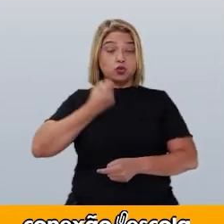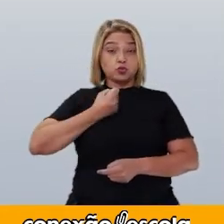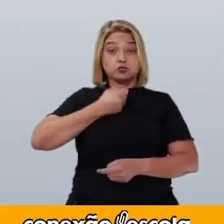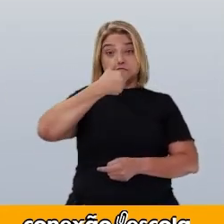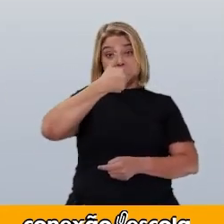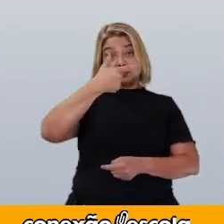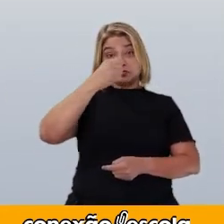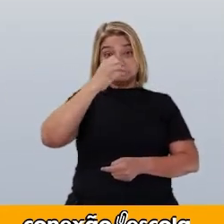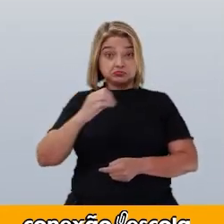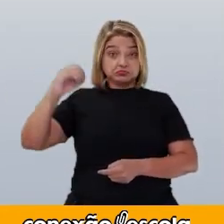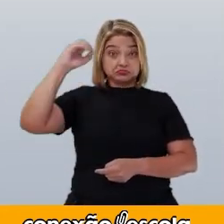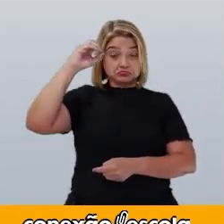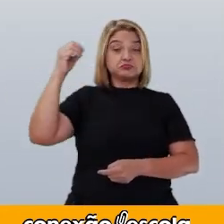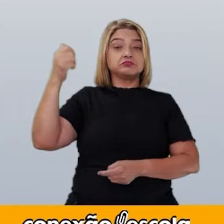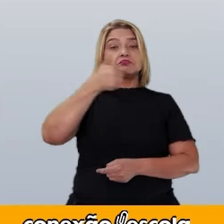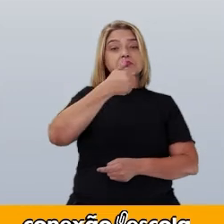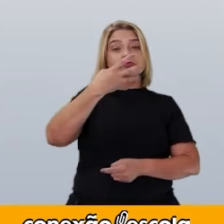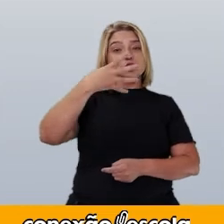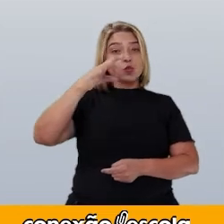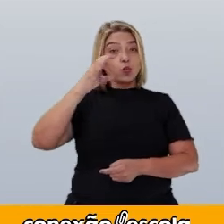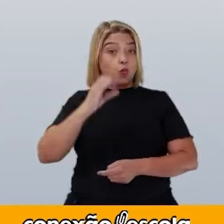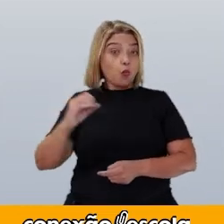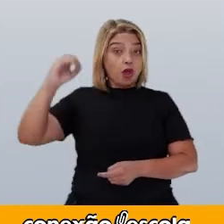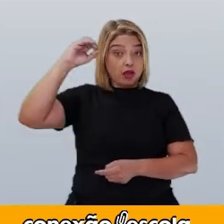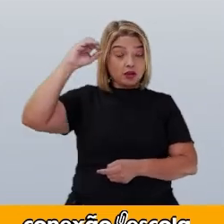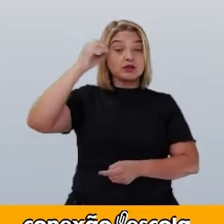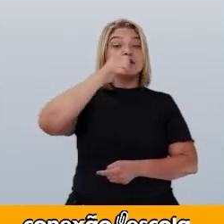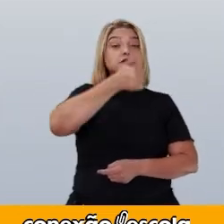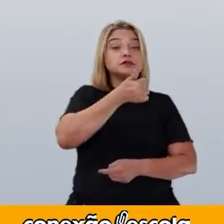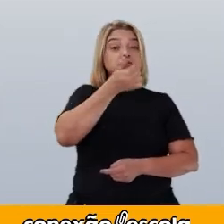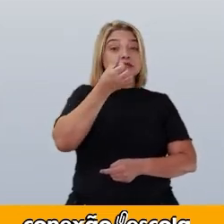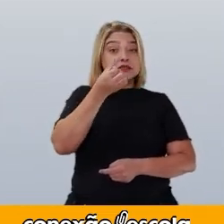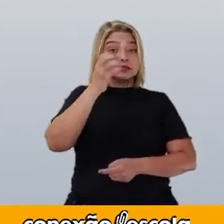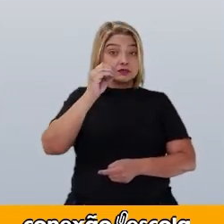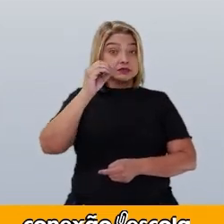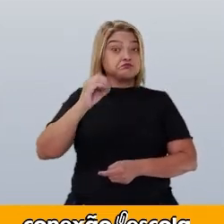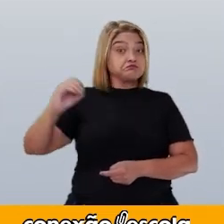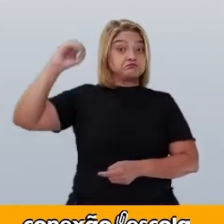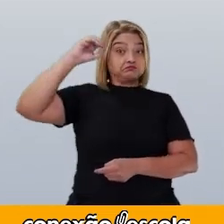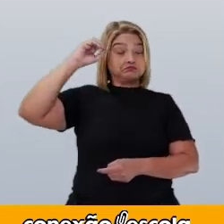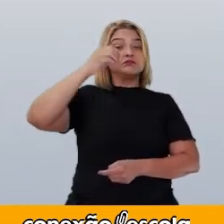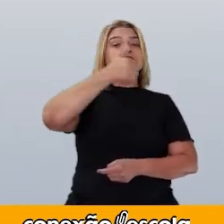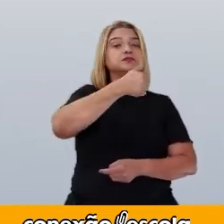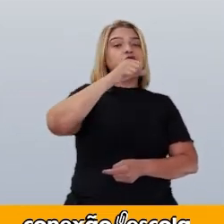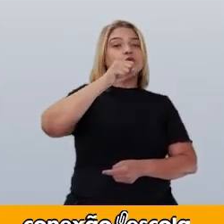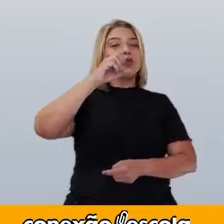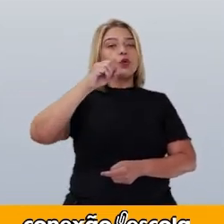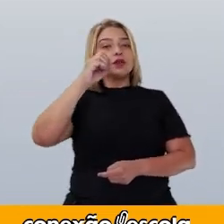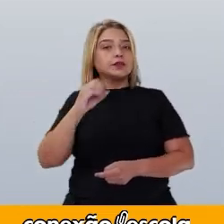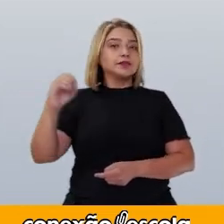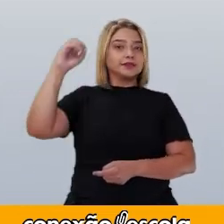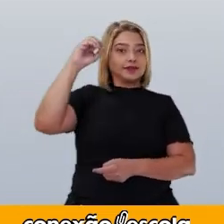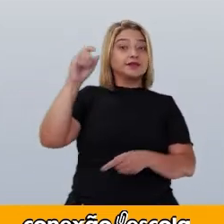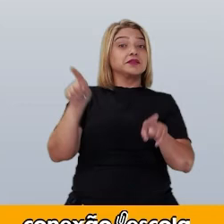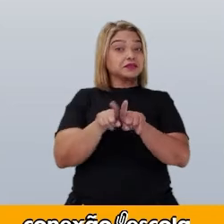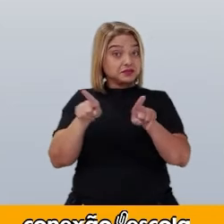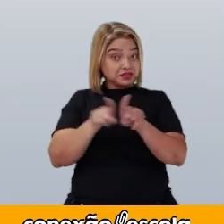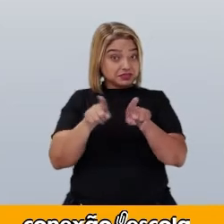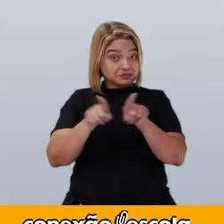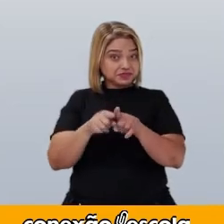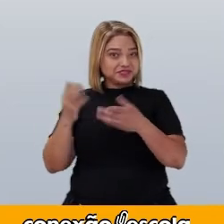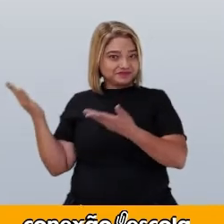120, 140, 160 e 180.